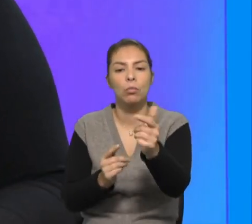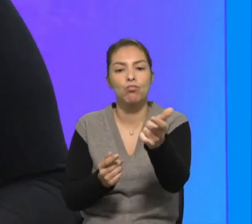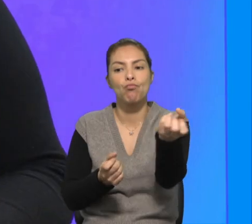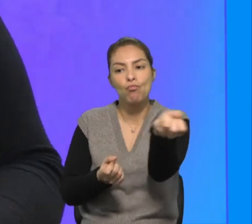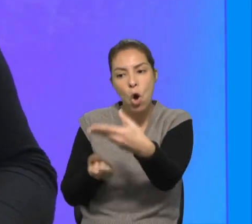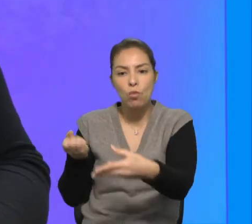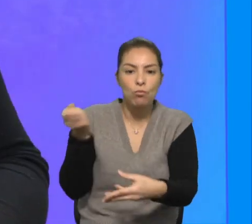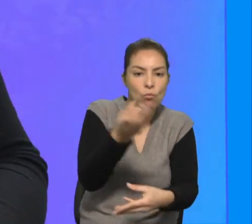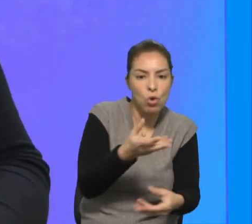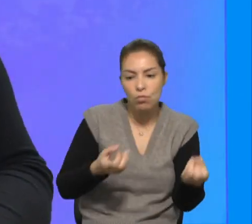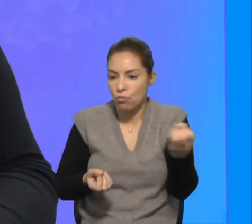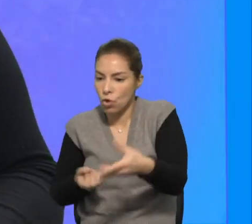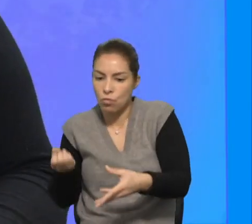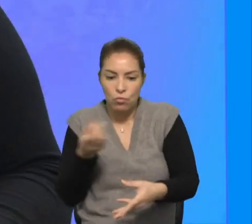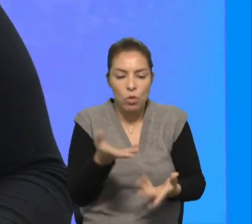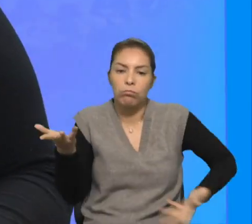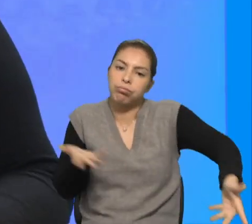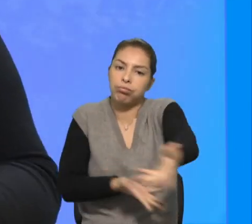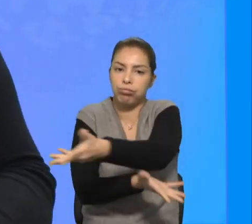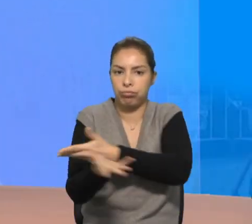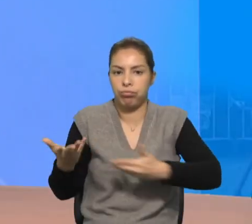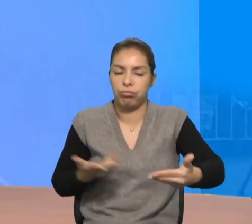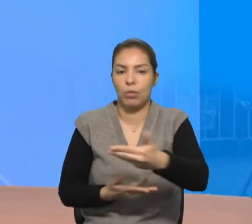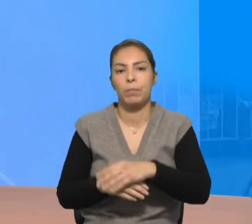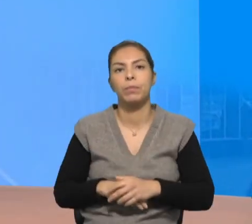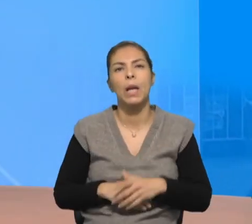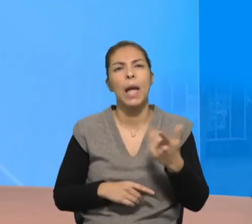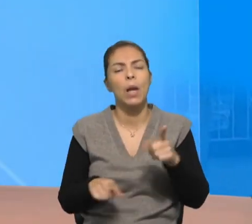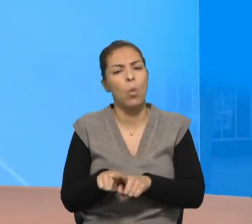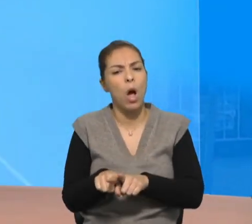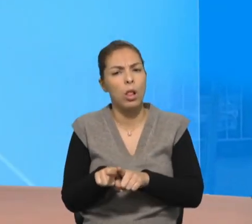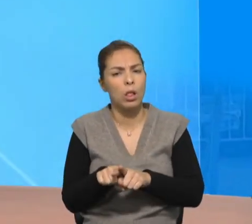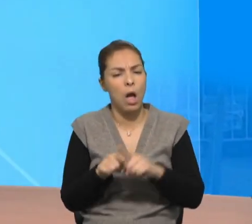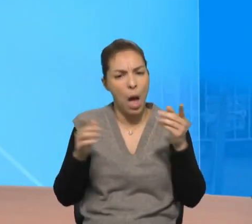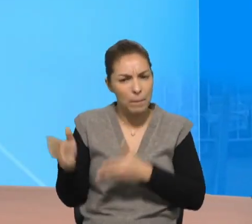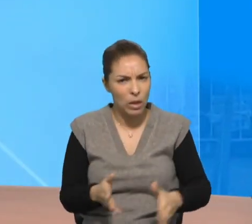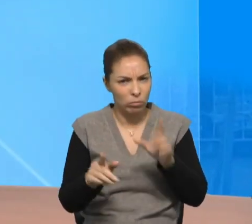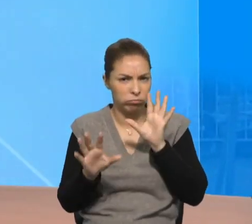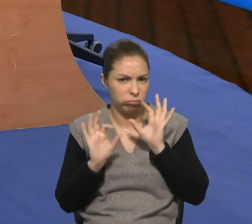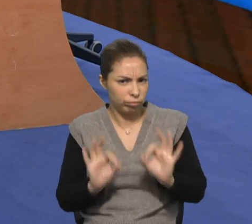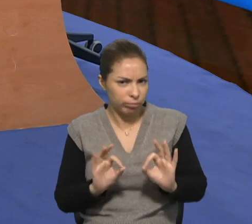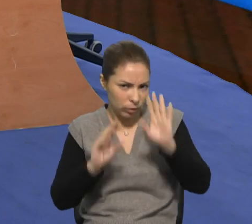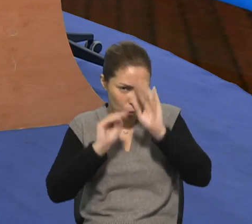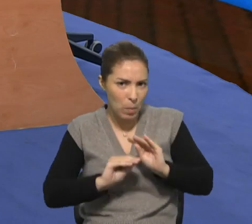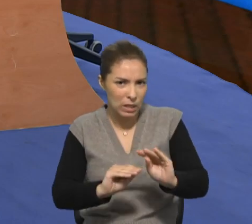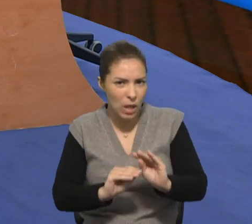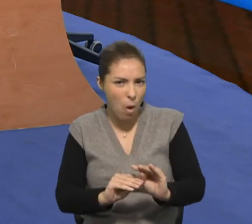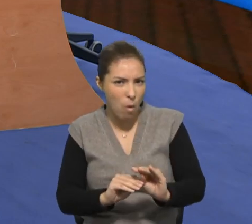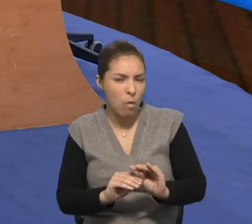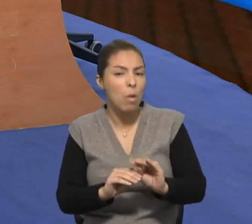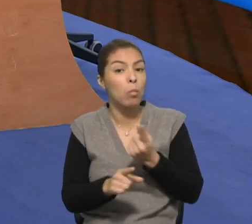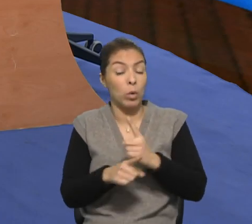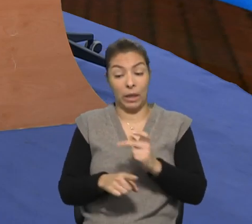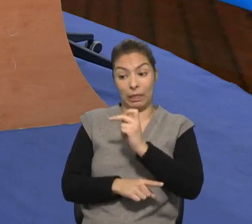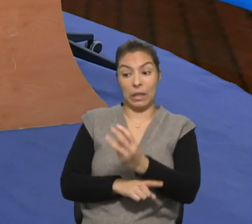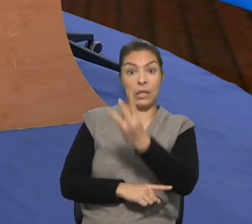em Portugal. Creio que será sempre também um caminho formativo, pergunto-vos, até porque durante 3 anos, neste processo que fomos